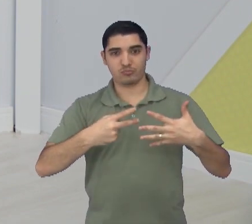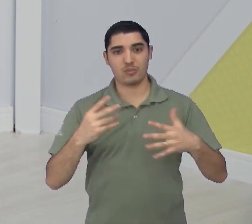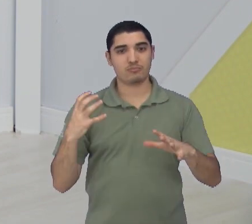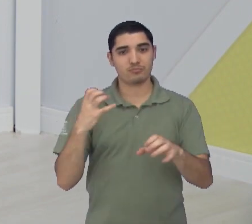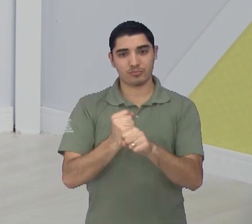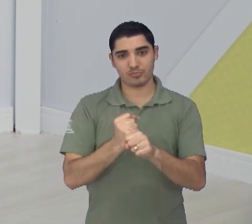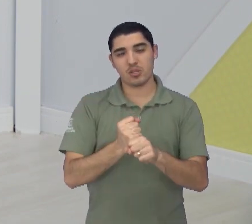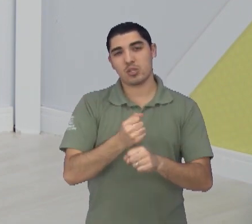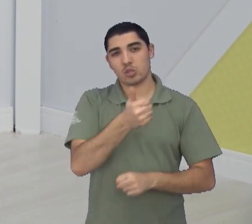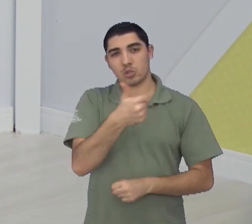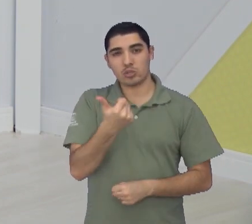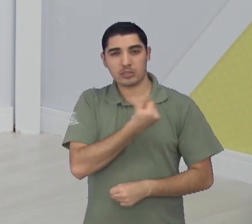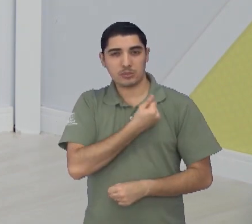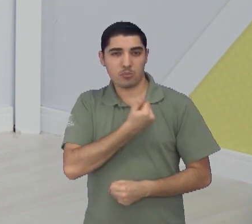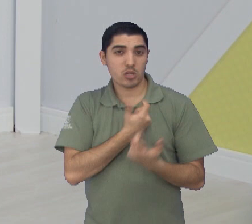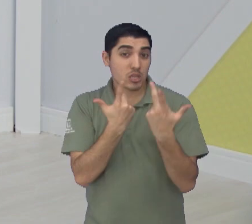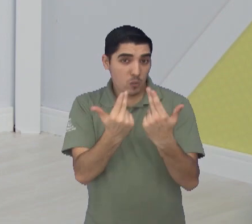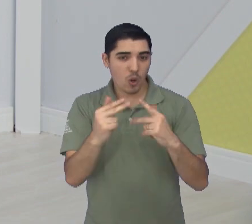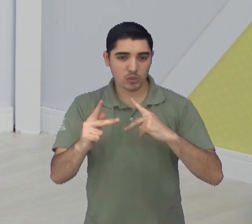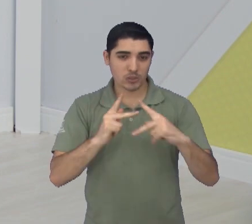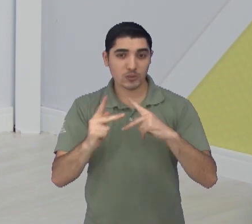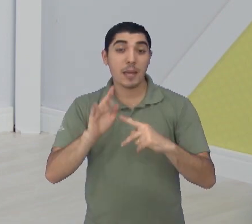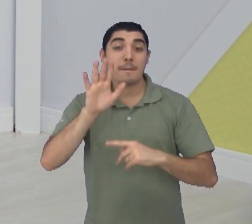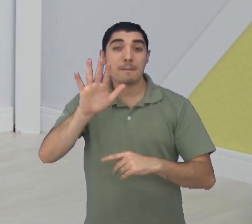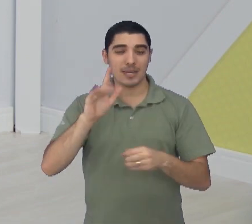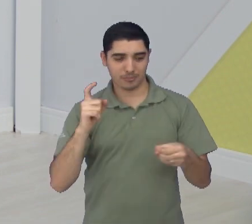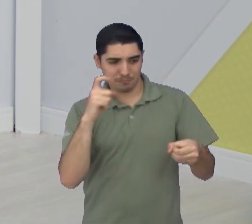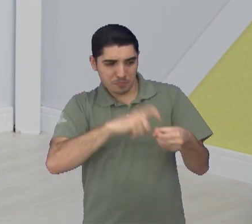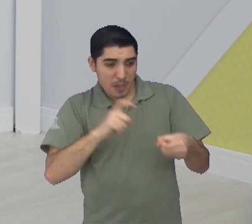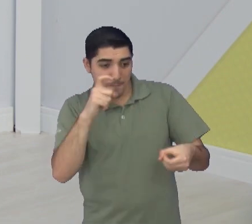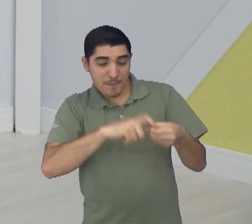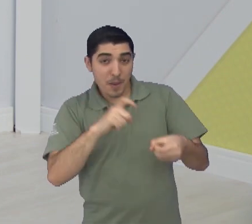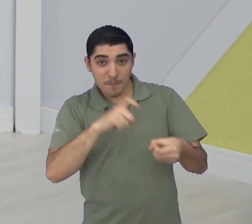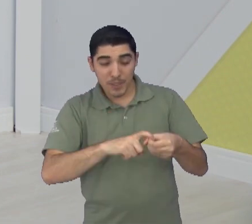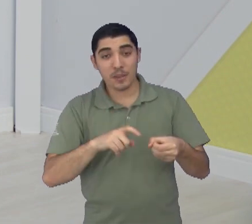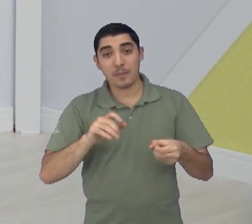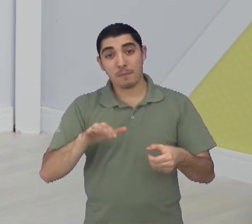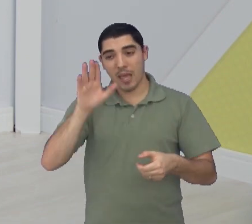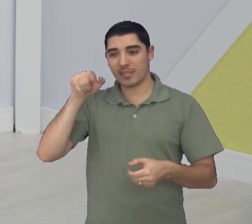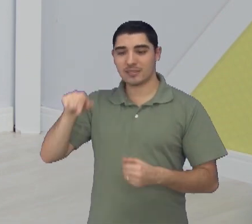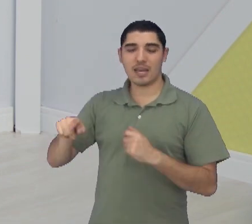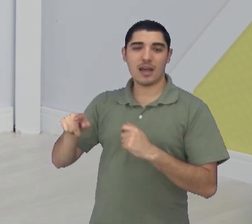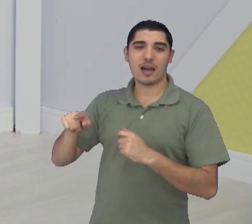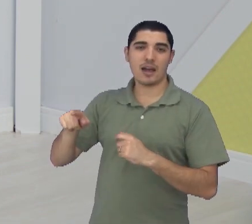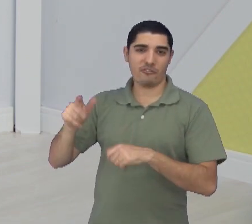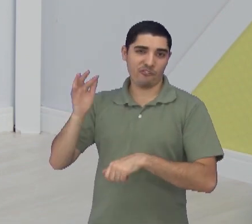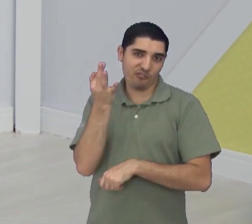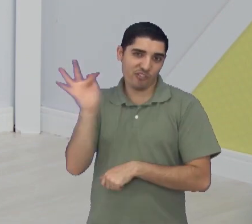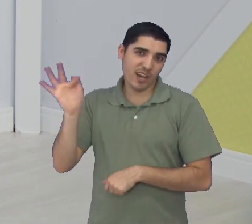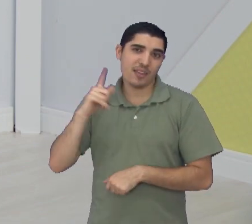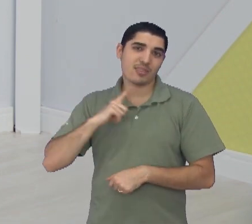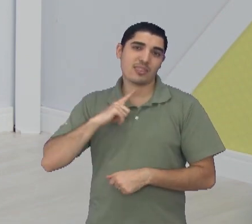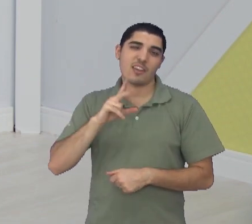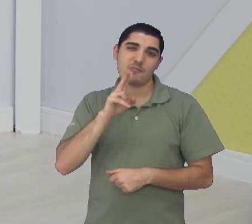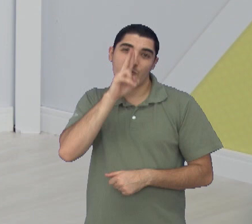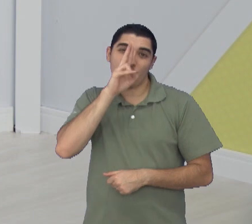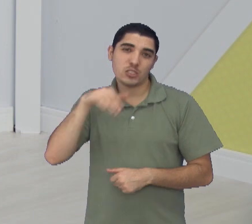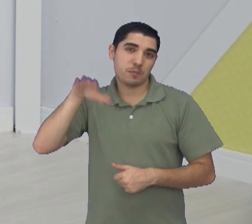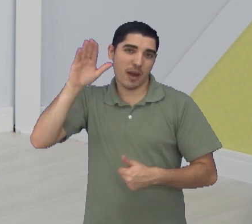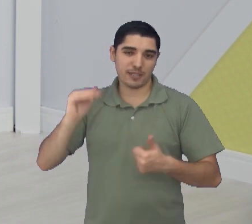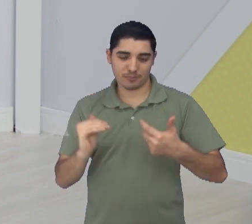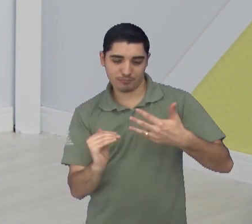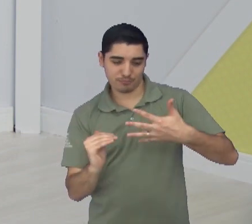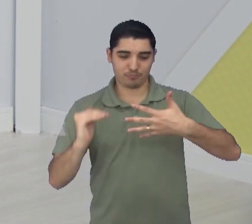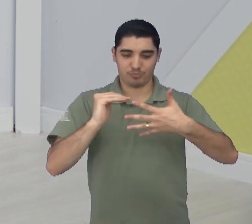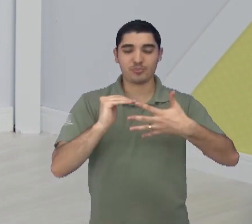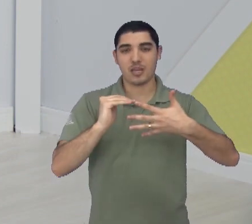a mesma pontuação do São José, mas aqui no saldo de sexta e também no confronto direto, Franca leva vantagem e Franca vai assumir a segunda posição,